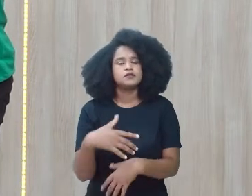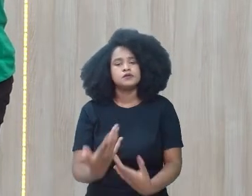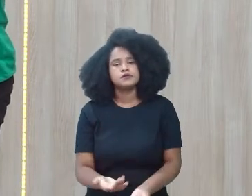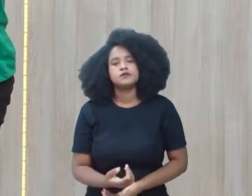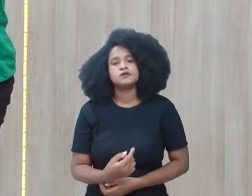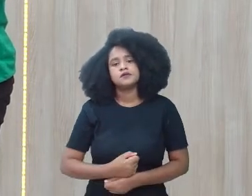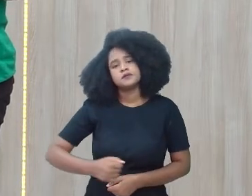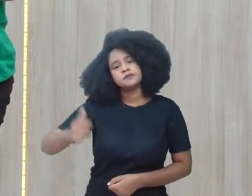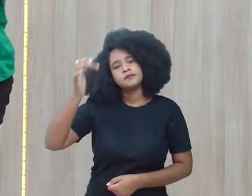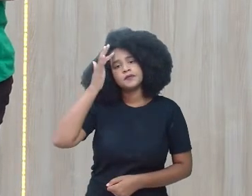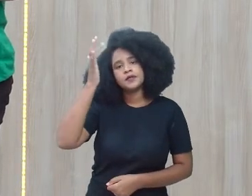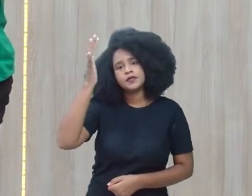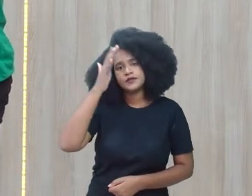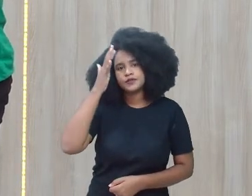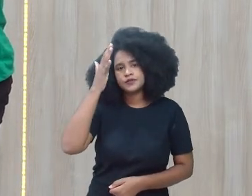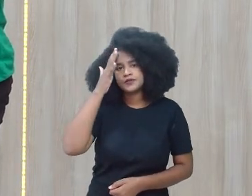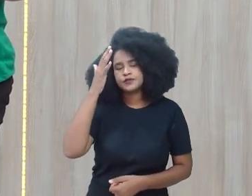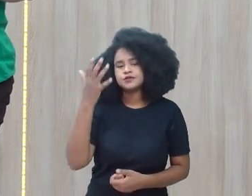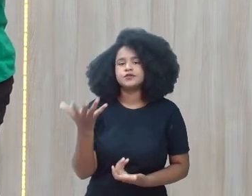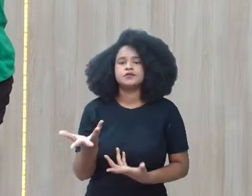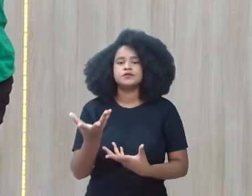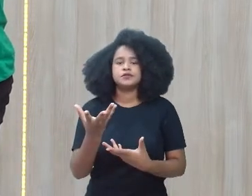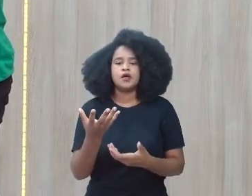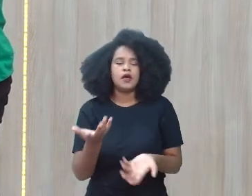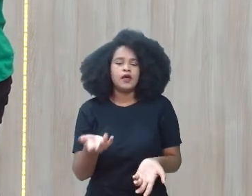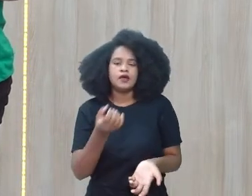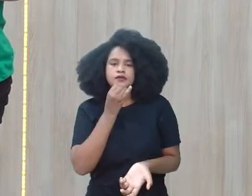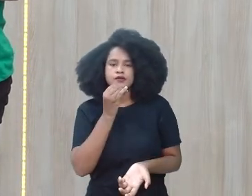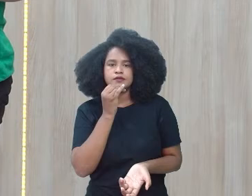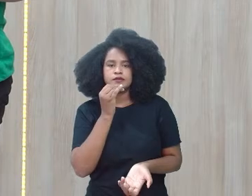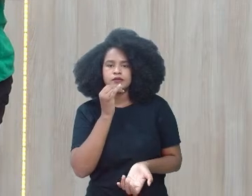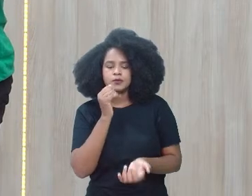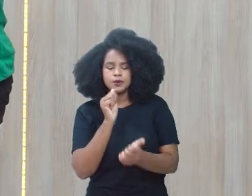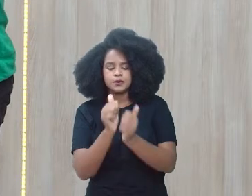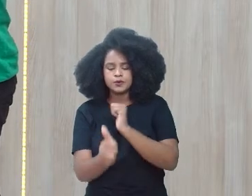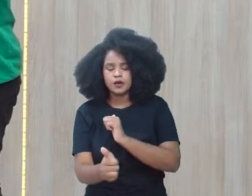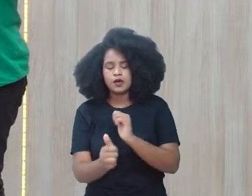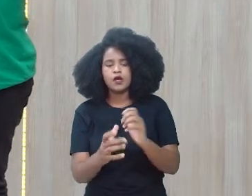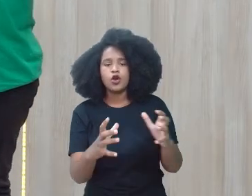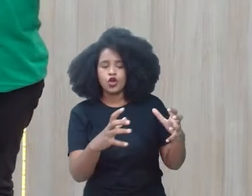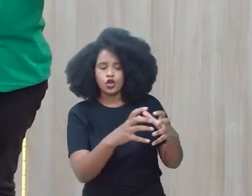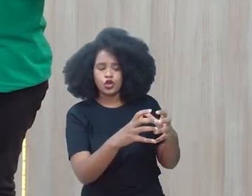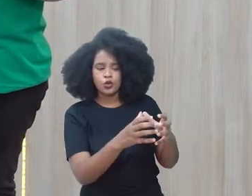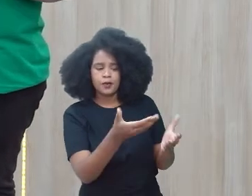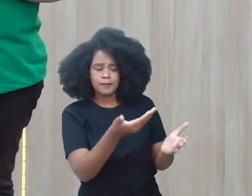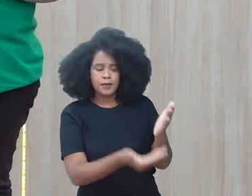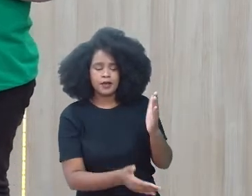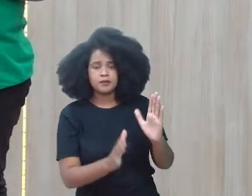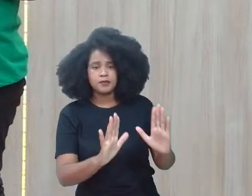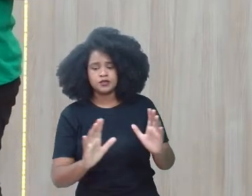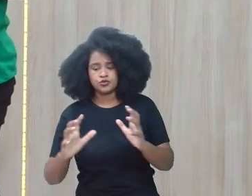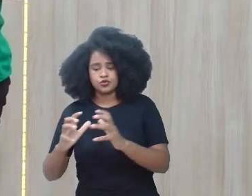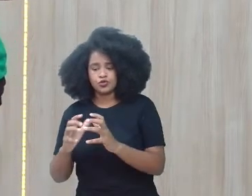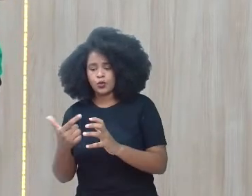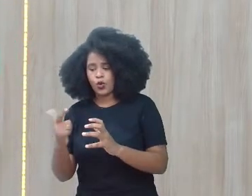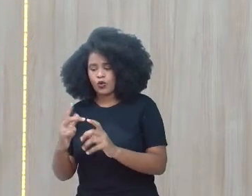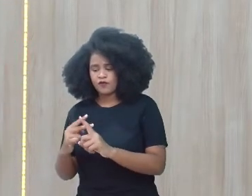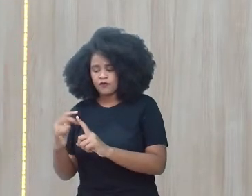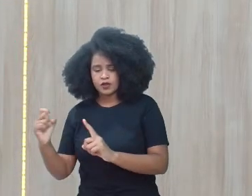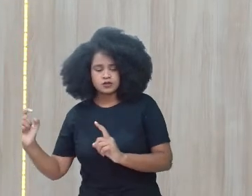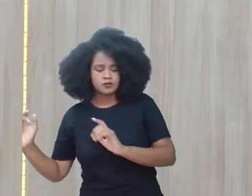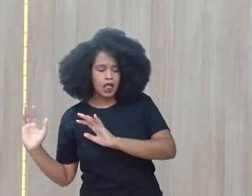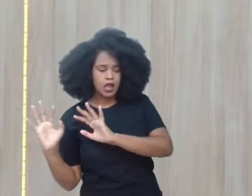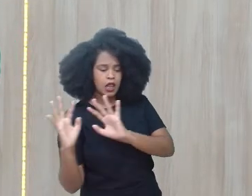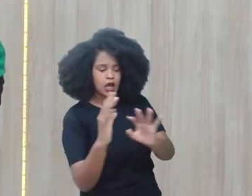imagina num jogo. Não é? É tão legal quando um grupo perde, mas aí vai lá e abraça o outro, sabe? E